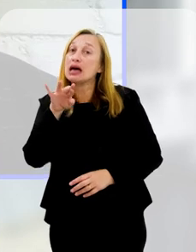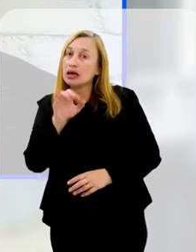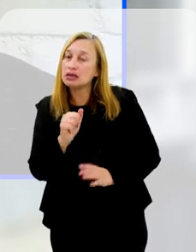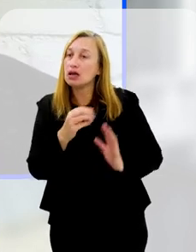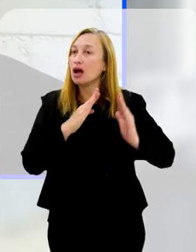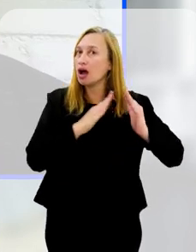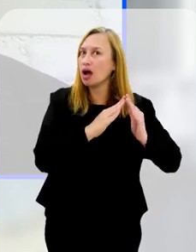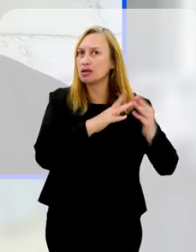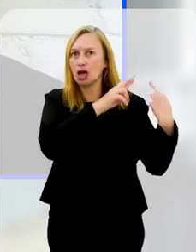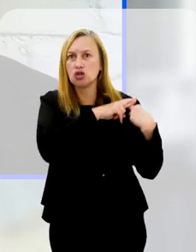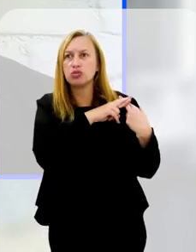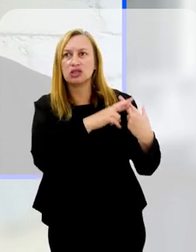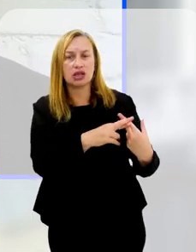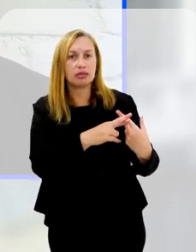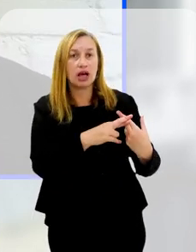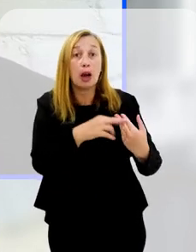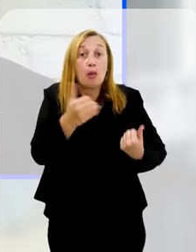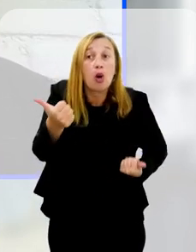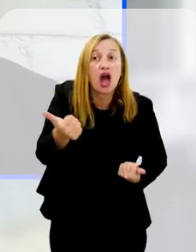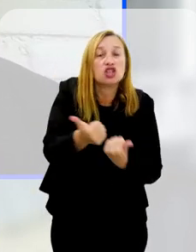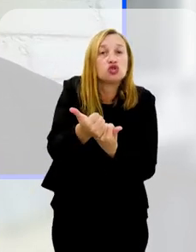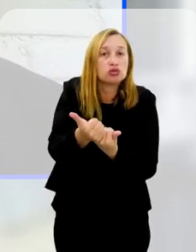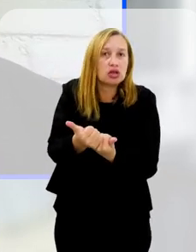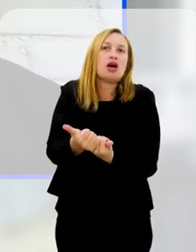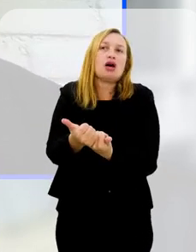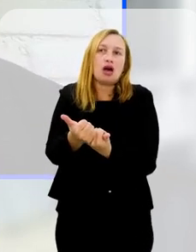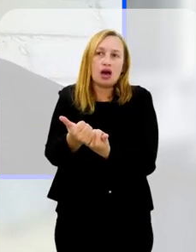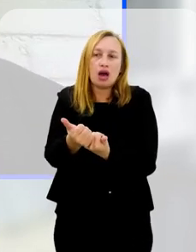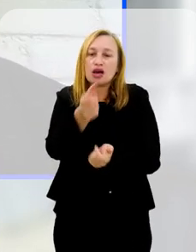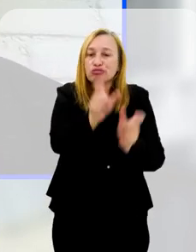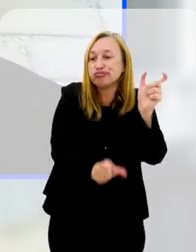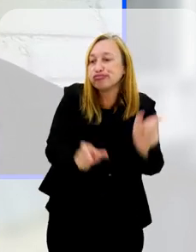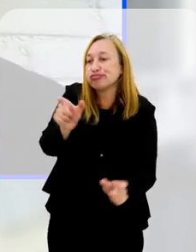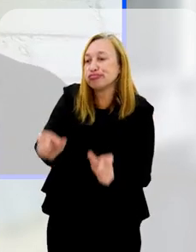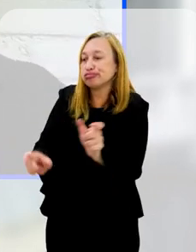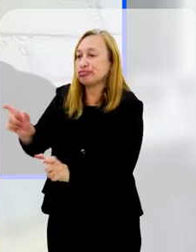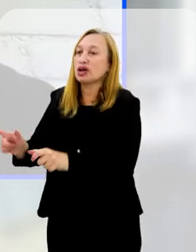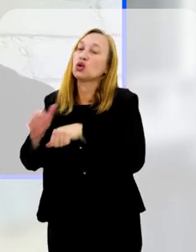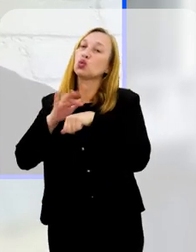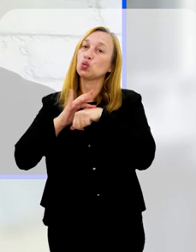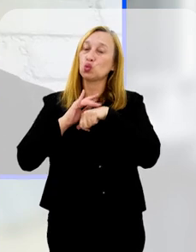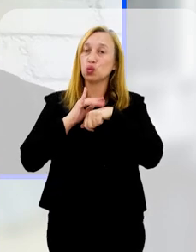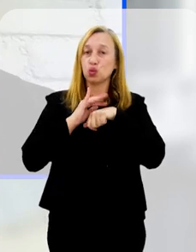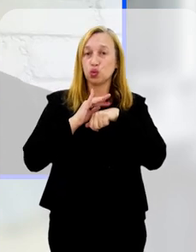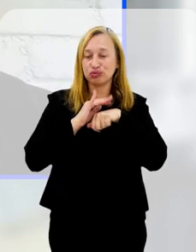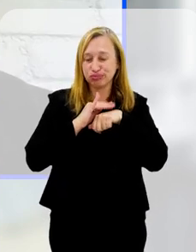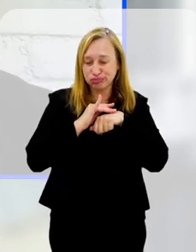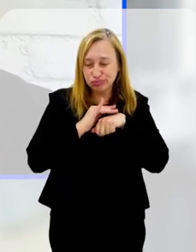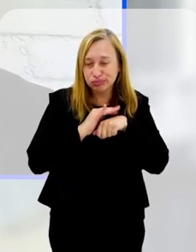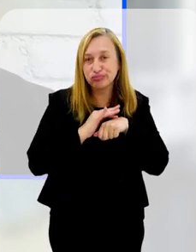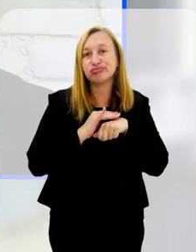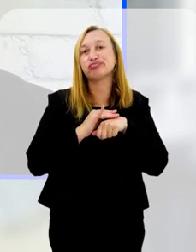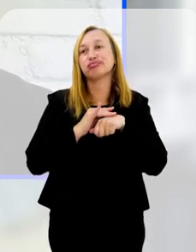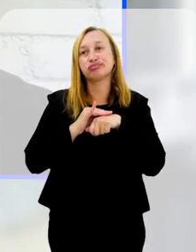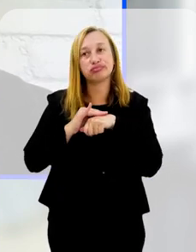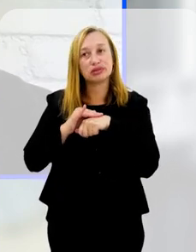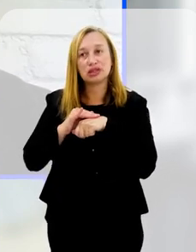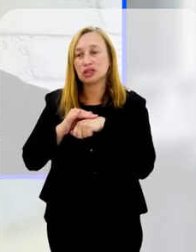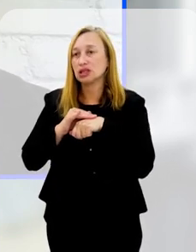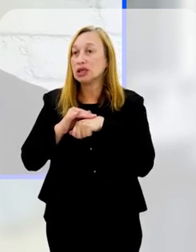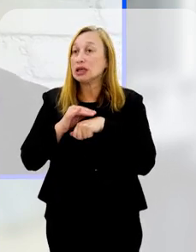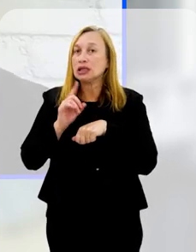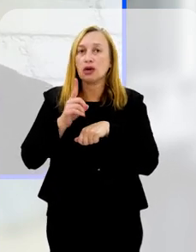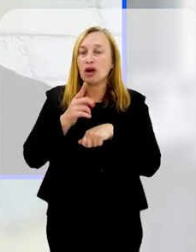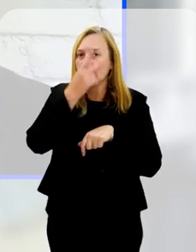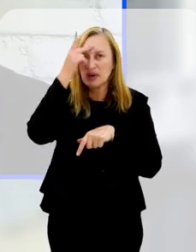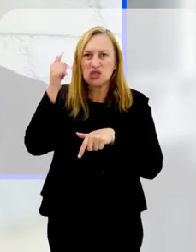as Santas Casas é quem se responsabilizava por atender a maioria das pessoas